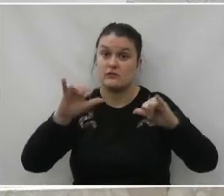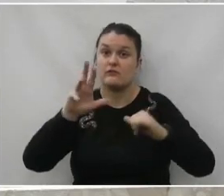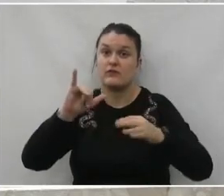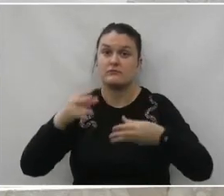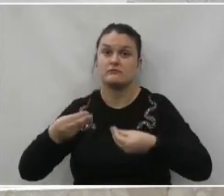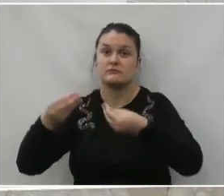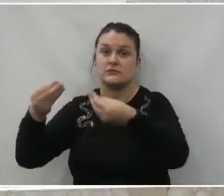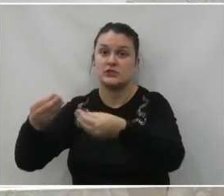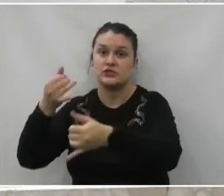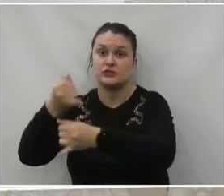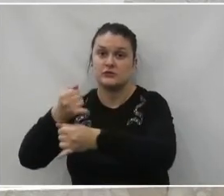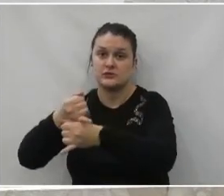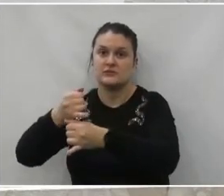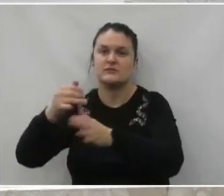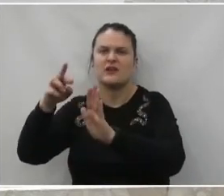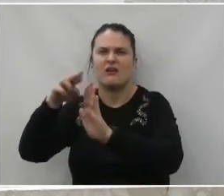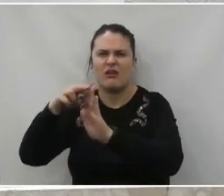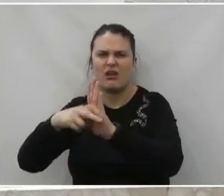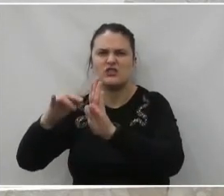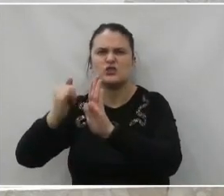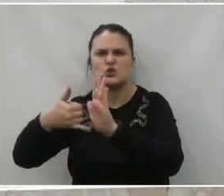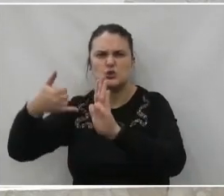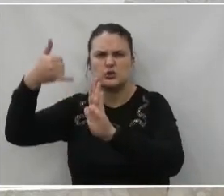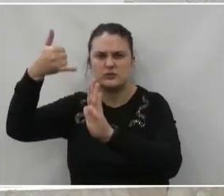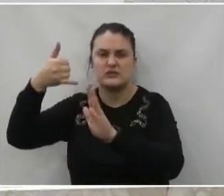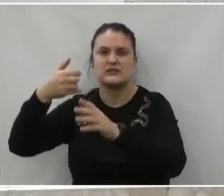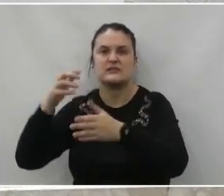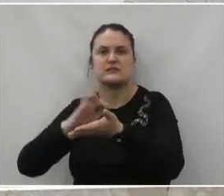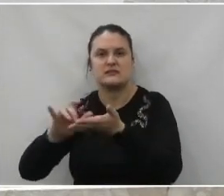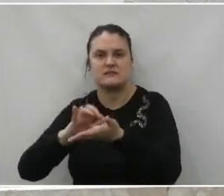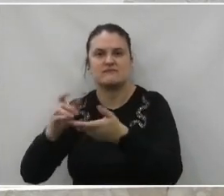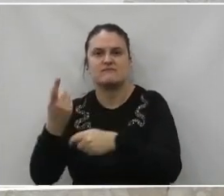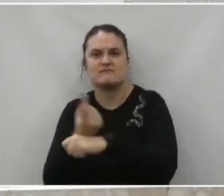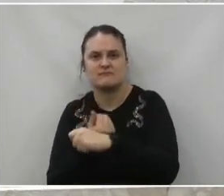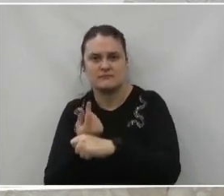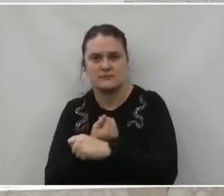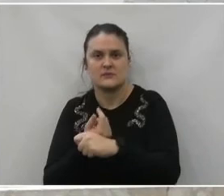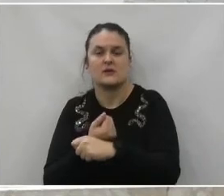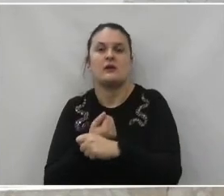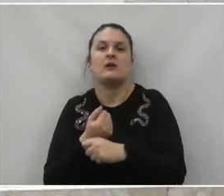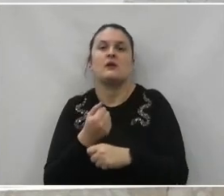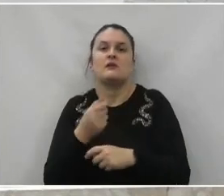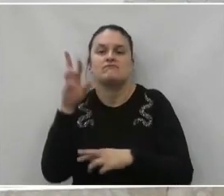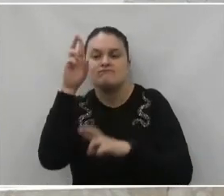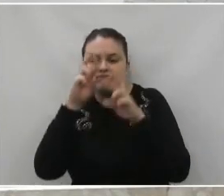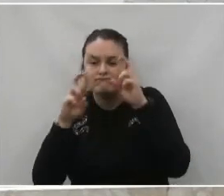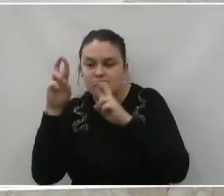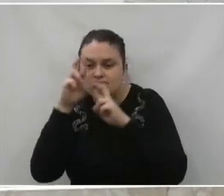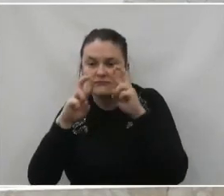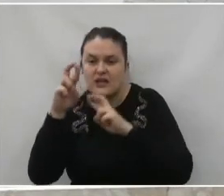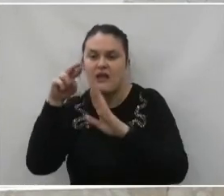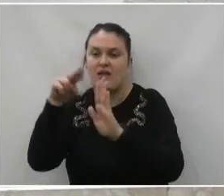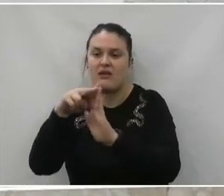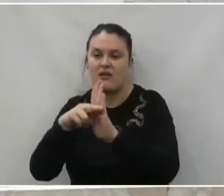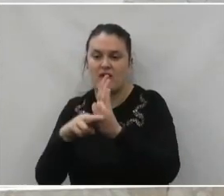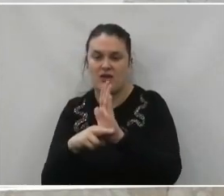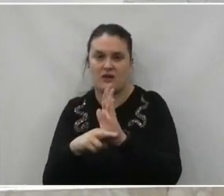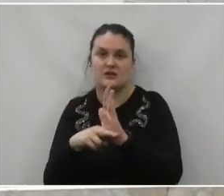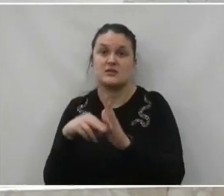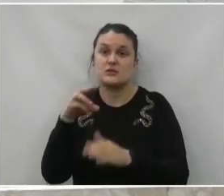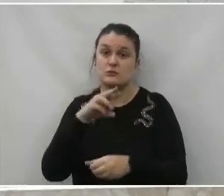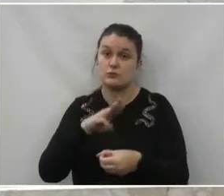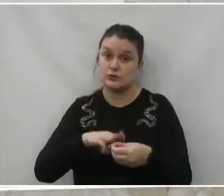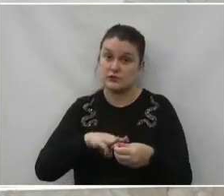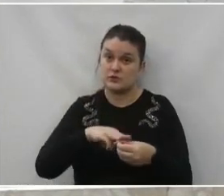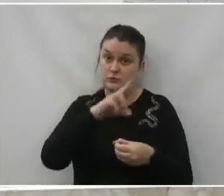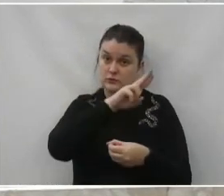Diretoria de Tributação da Secretaria Municipal de Finanças, órgão gestor da fiscalização referente às normas editadas pelo município de